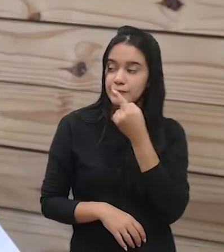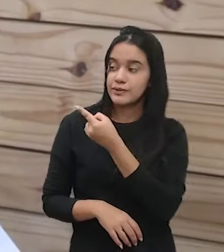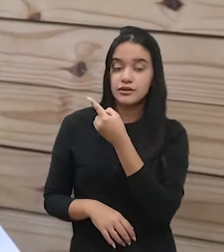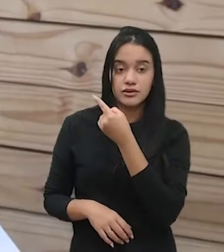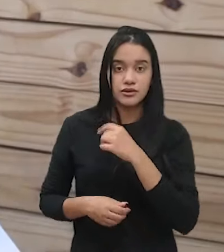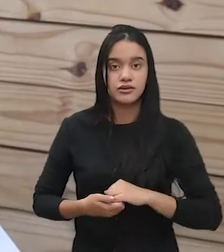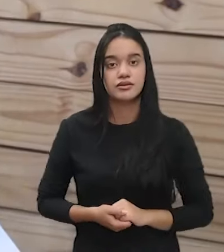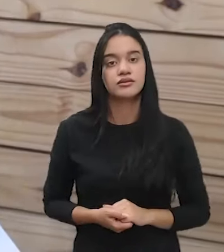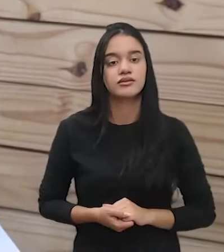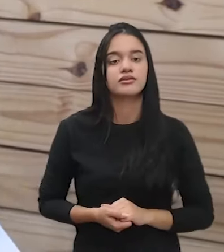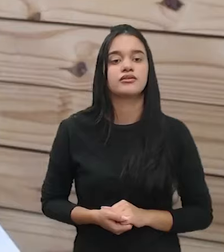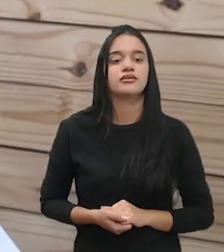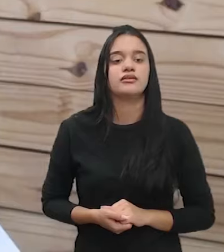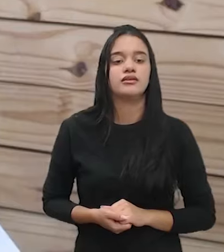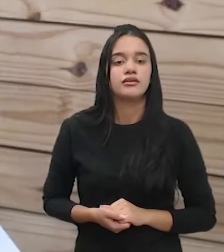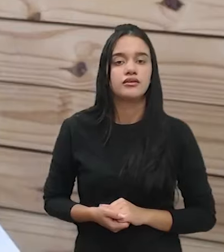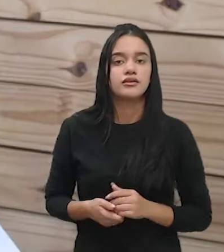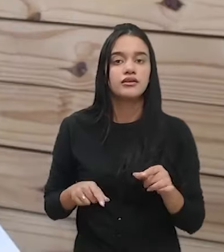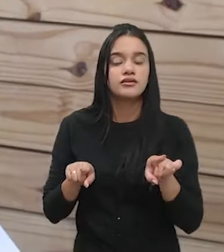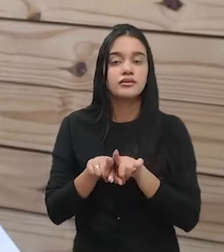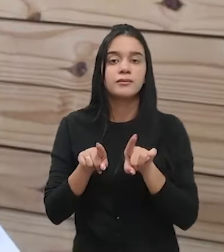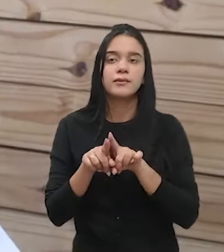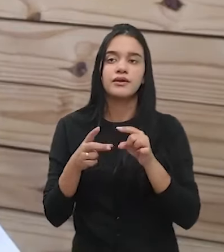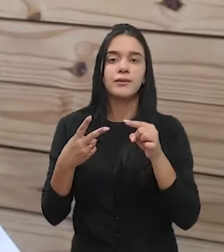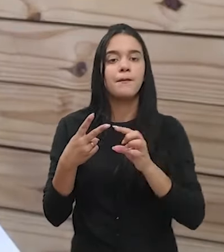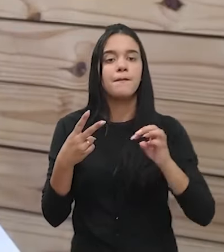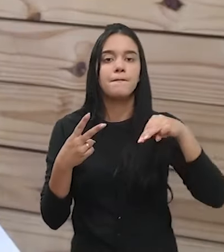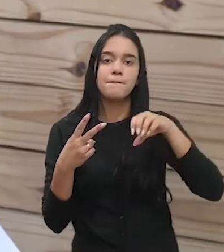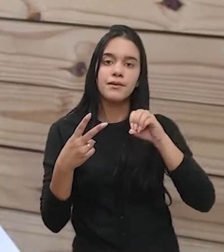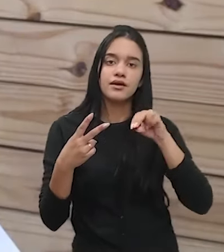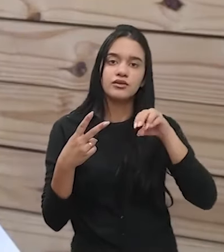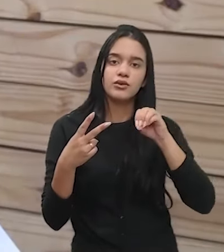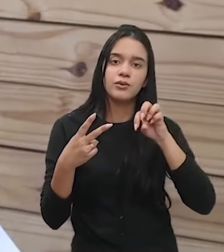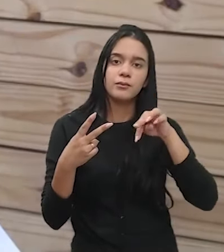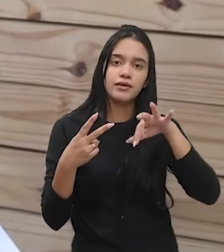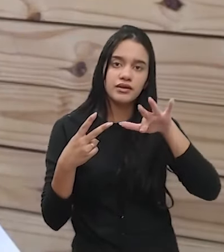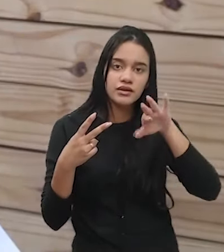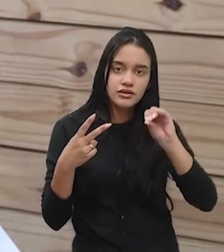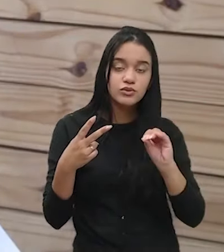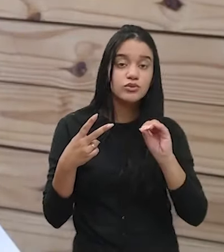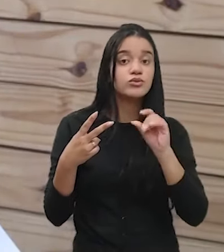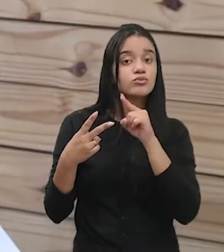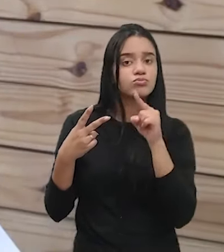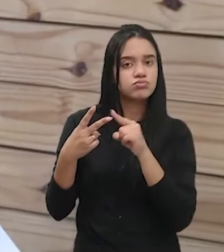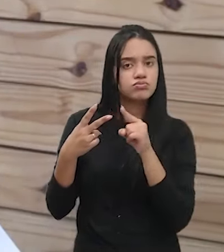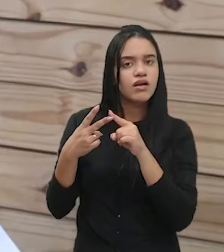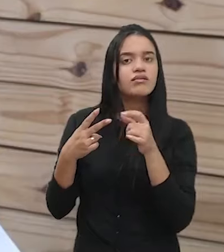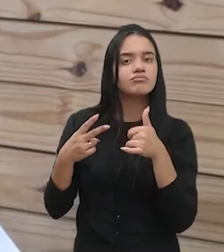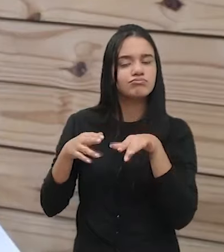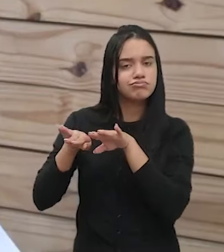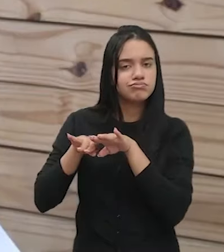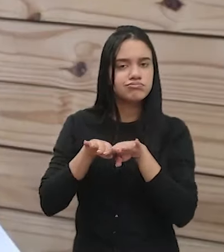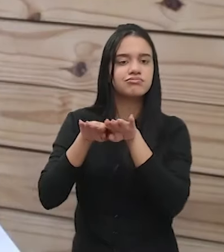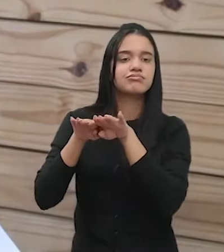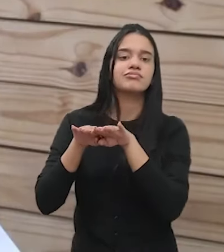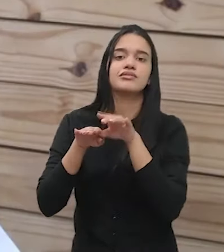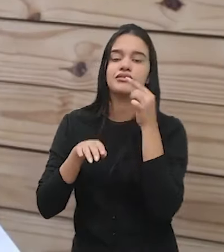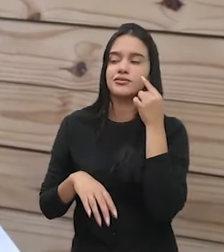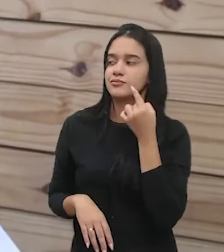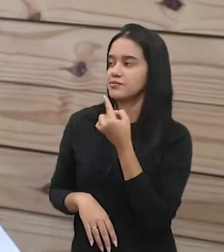lacre o outro ponto é o manômetro aqui tá verdinho tá ele tá dentro do padrão tá E aí eu tenho o extintor que